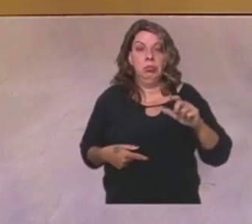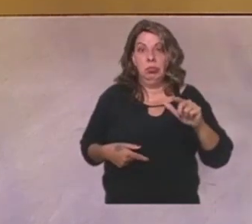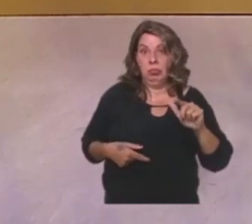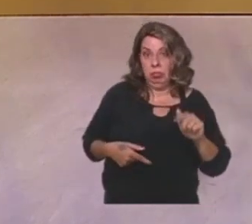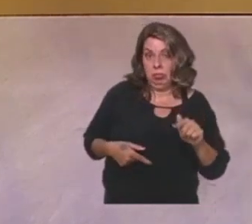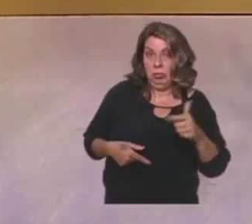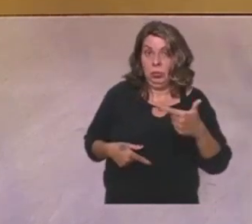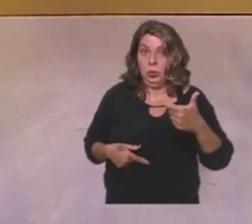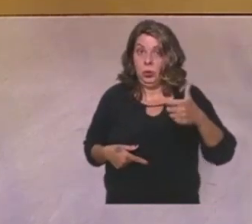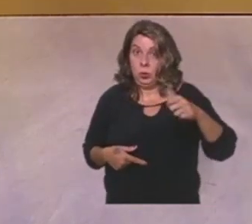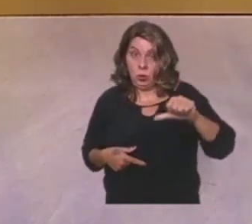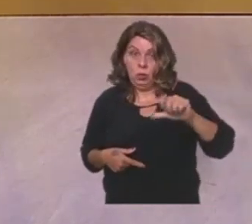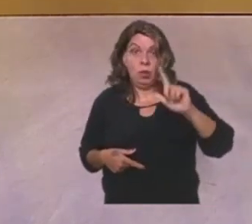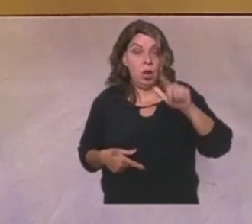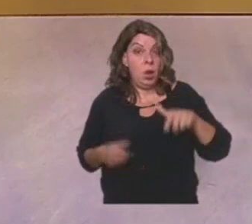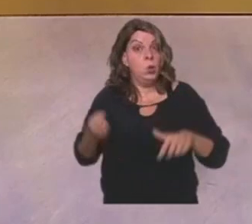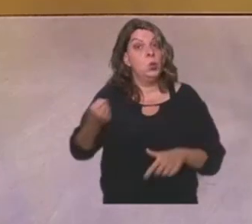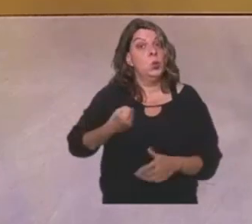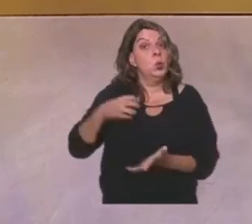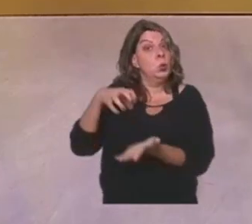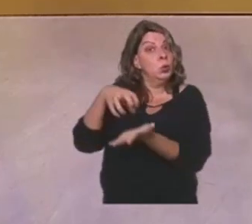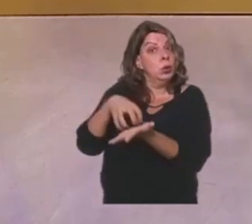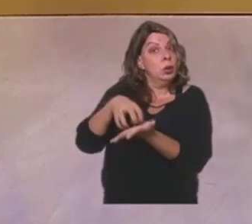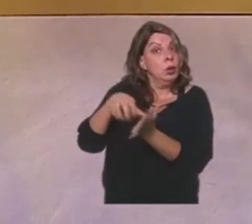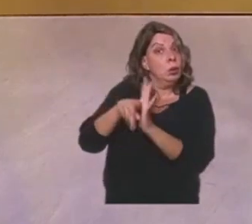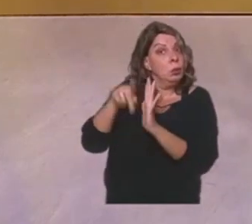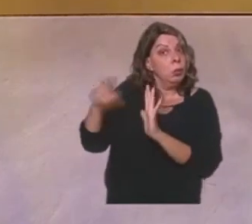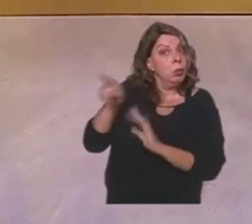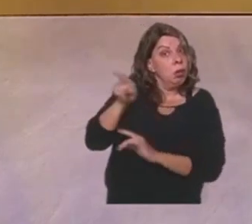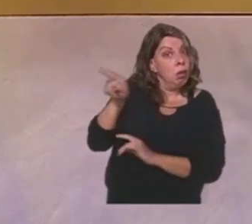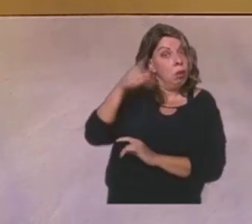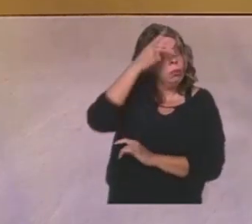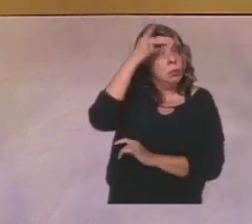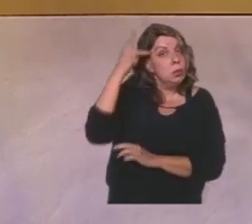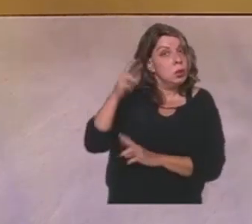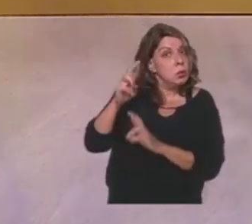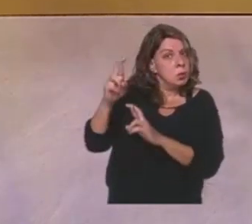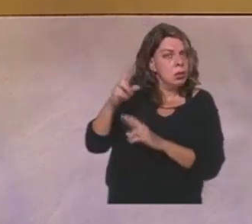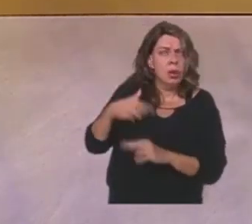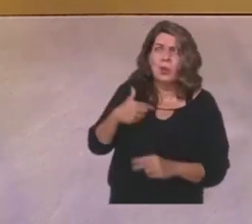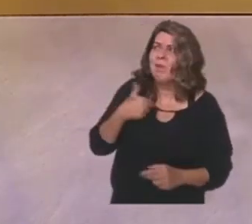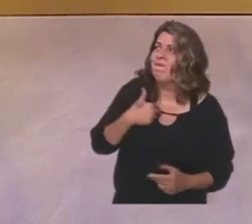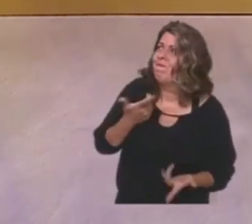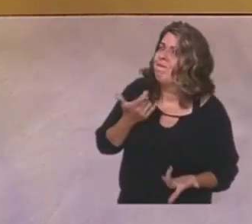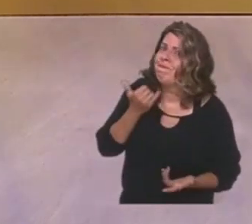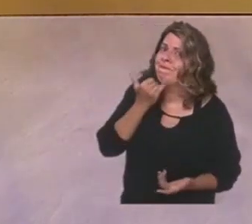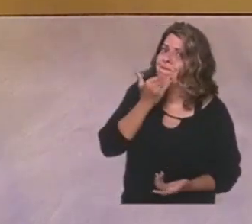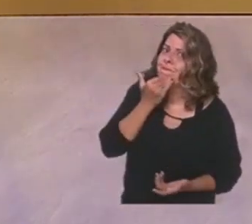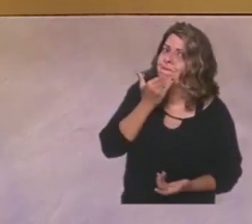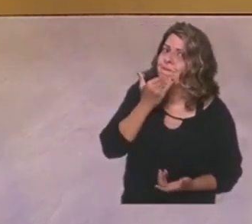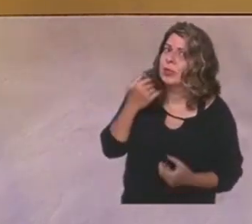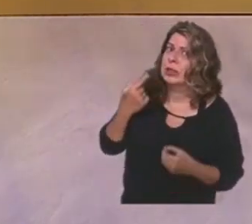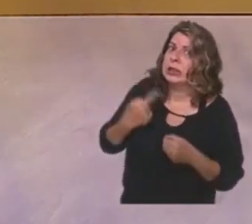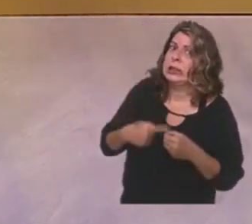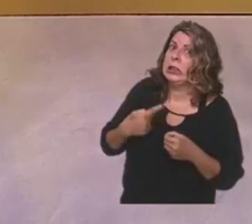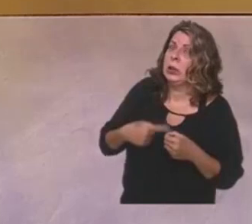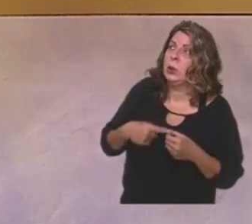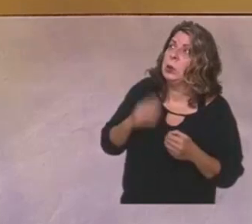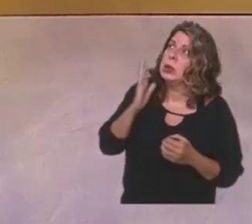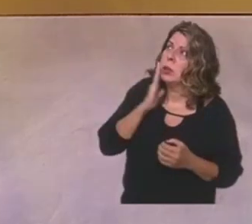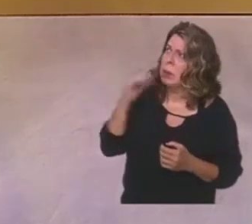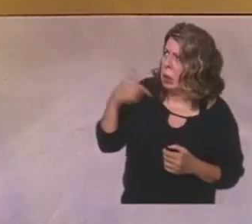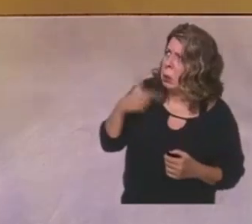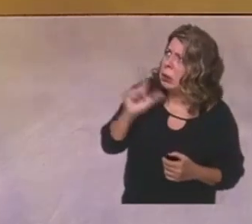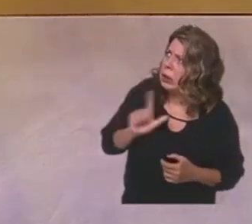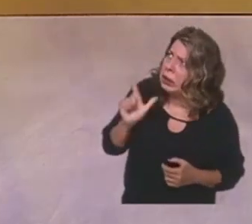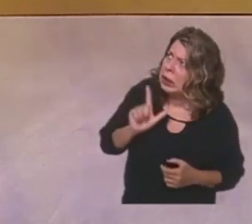3022-5729. É o número da sede. Sim. Lá a nossa equipe de atendimento vai te informar, ó. Por favor, tô aqui falando, vamos lá, do interior do estado. Eu queria Sim. saber se